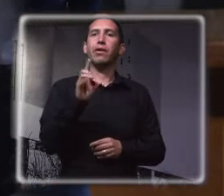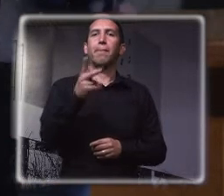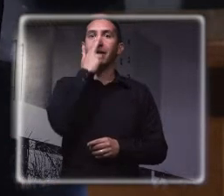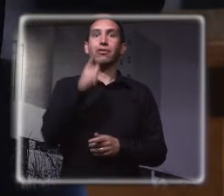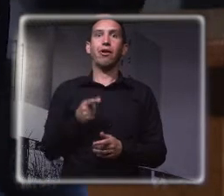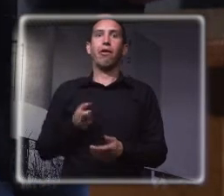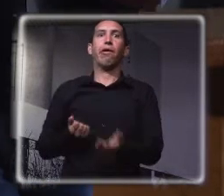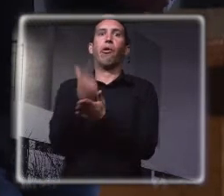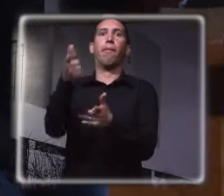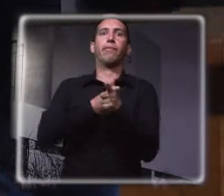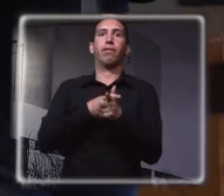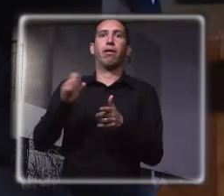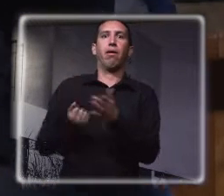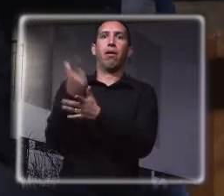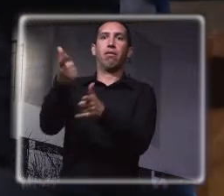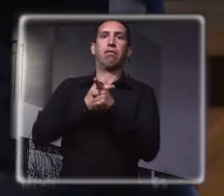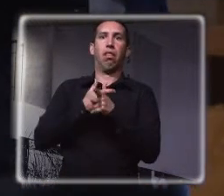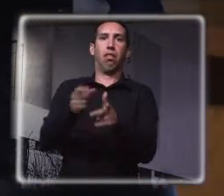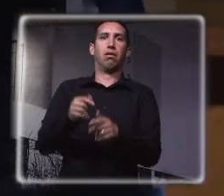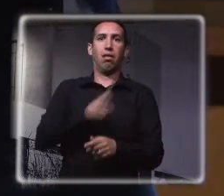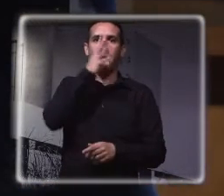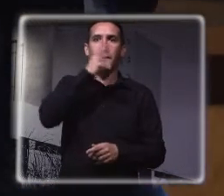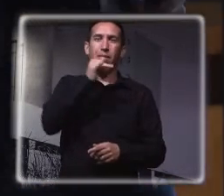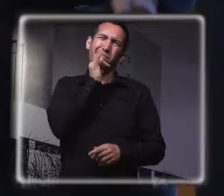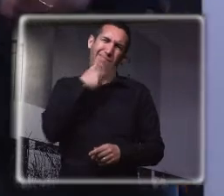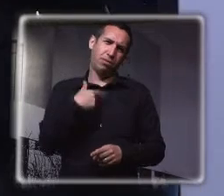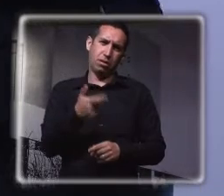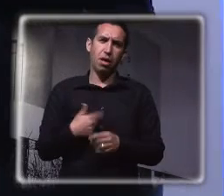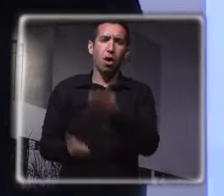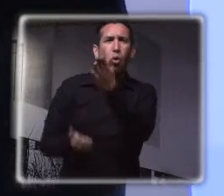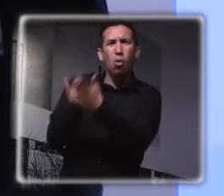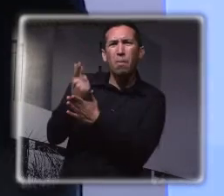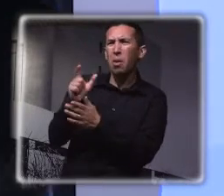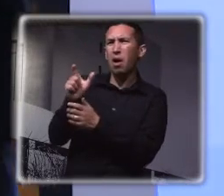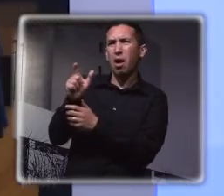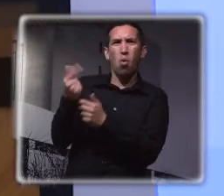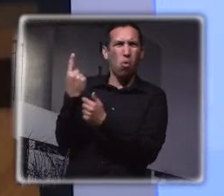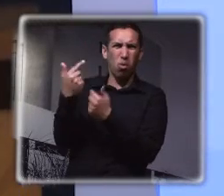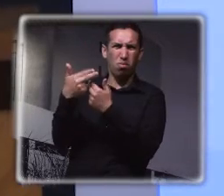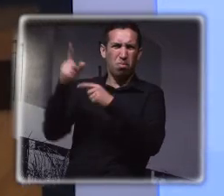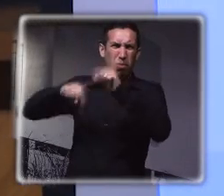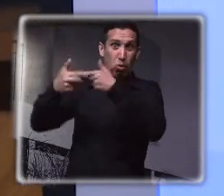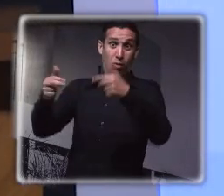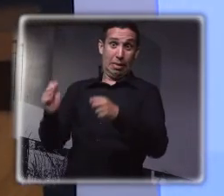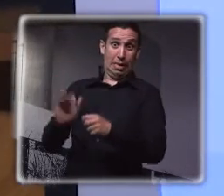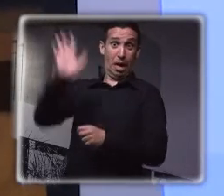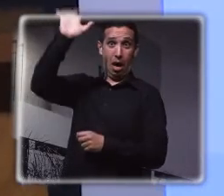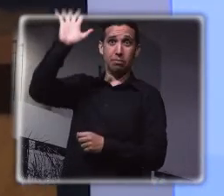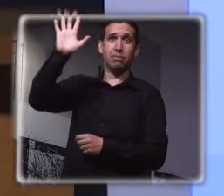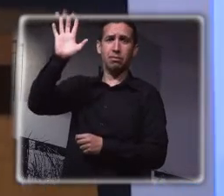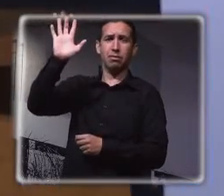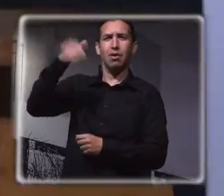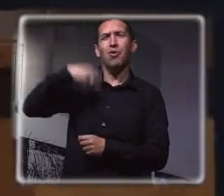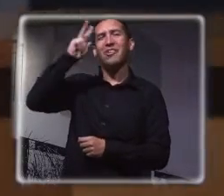endividamento. Significa o seguinte: quando nós queremos adquirir um bem que seja um pouquinho mais caro, e aí eu até vou lembrar